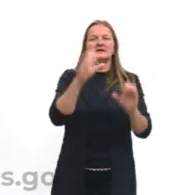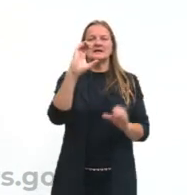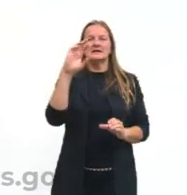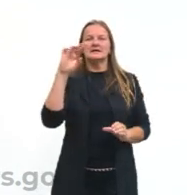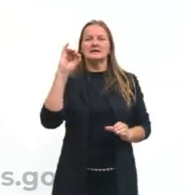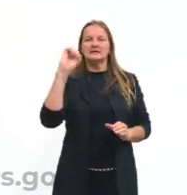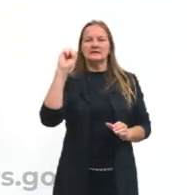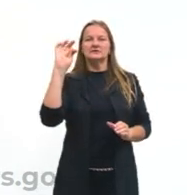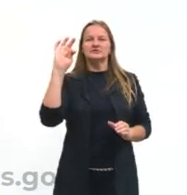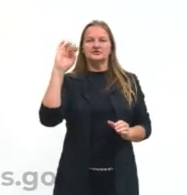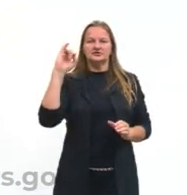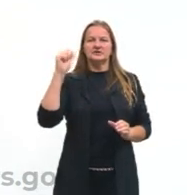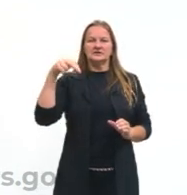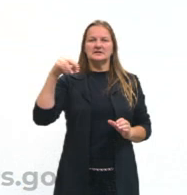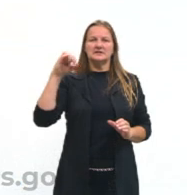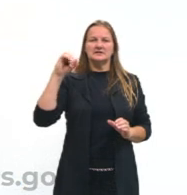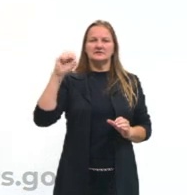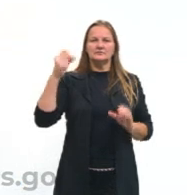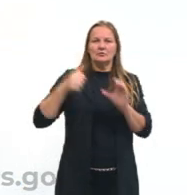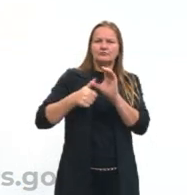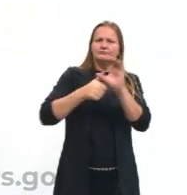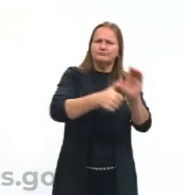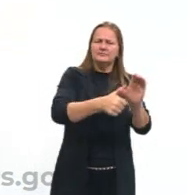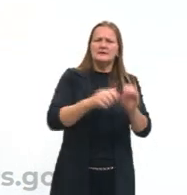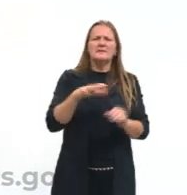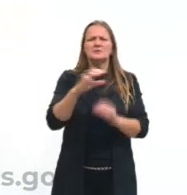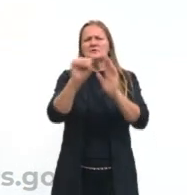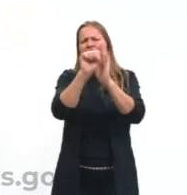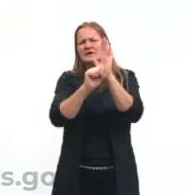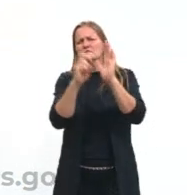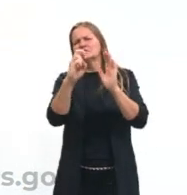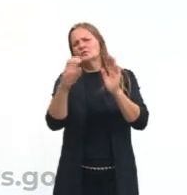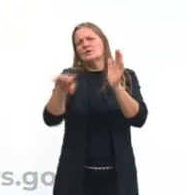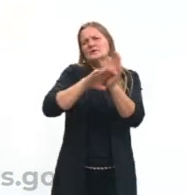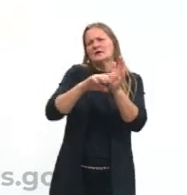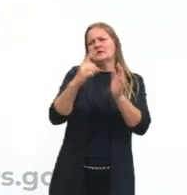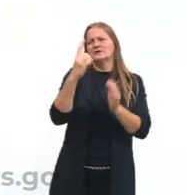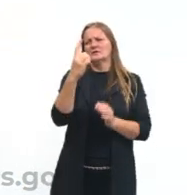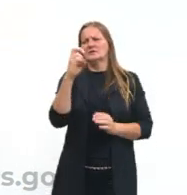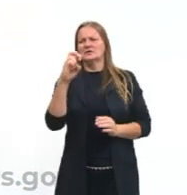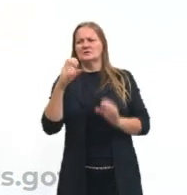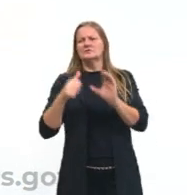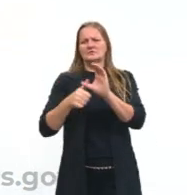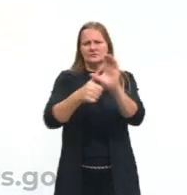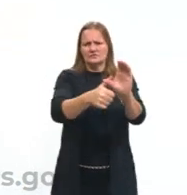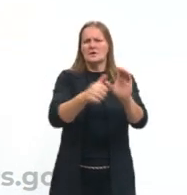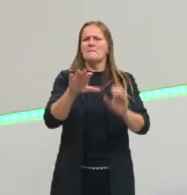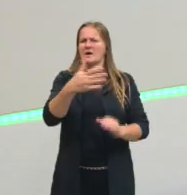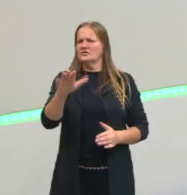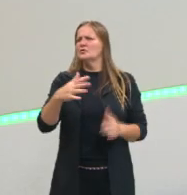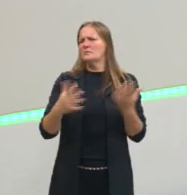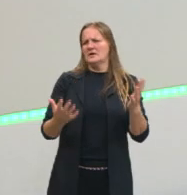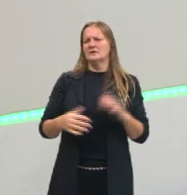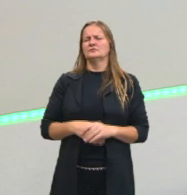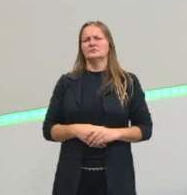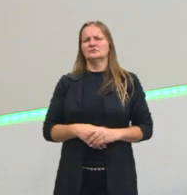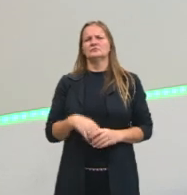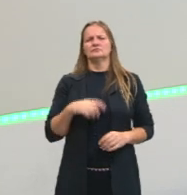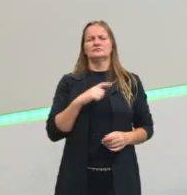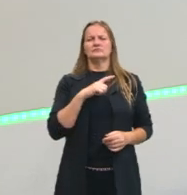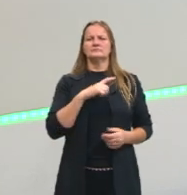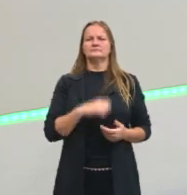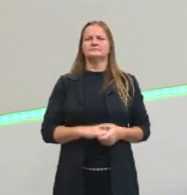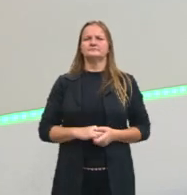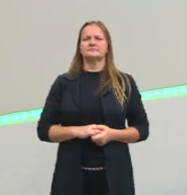isso dura mais ou menos o século 5 ao século 15 essa coisa e século também estudou a história defendi muito isso né